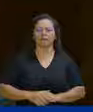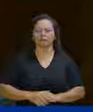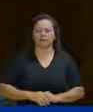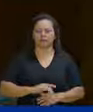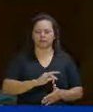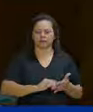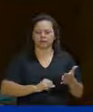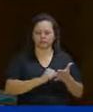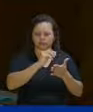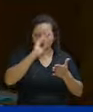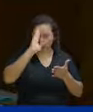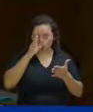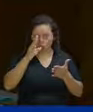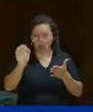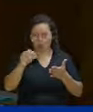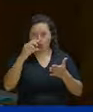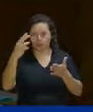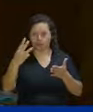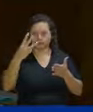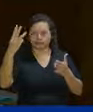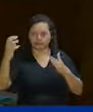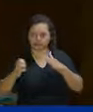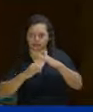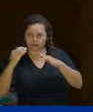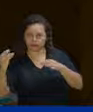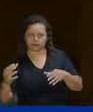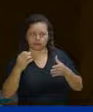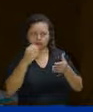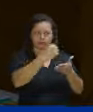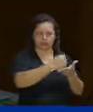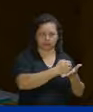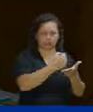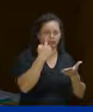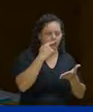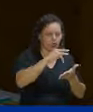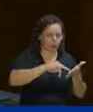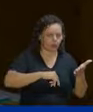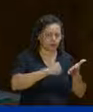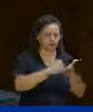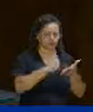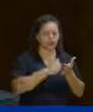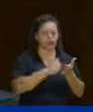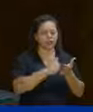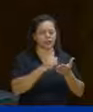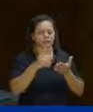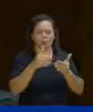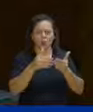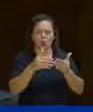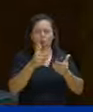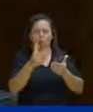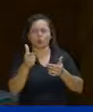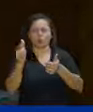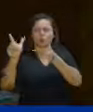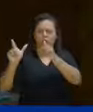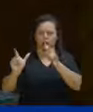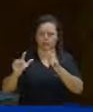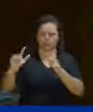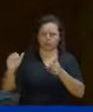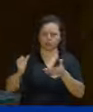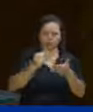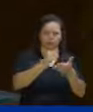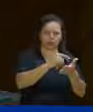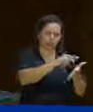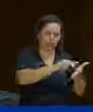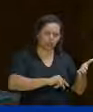ou terceirizada de pessoal para a prestação de serviços referente a atividades de militância e mobilização de rua